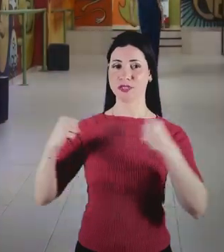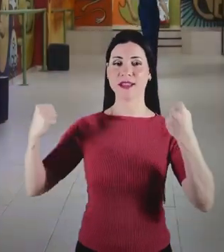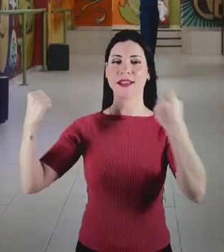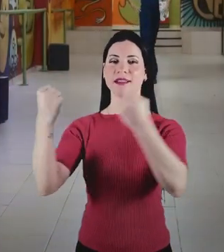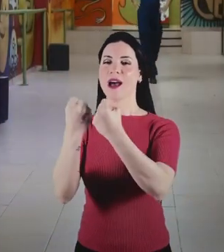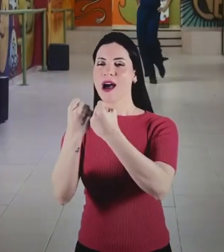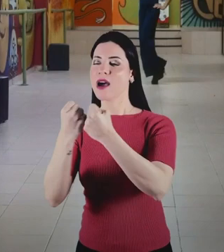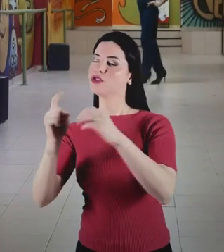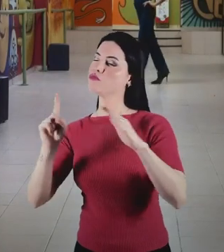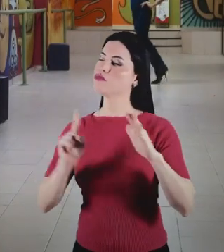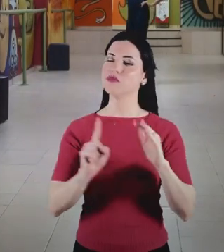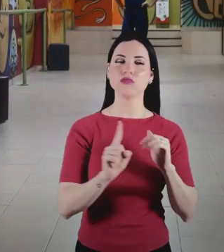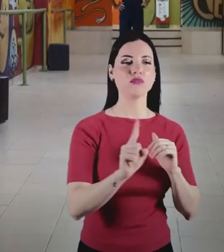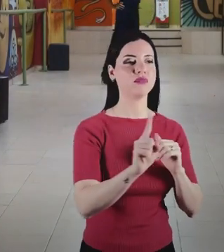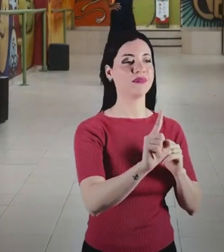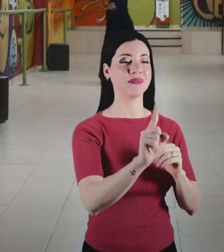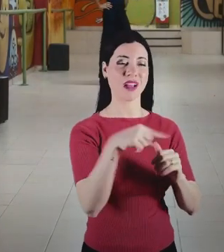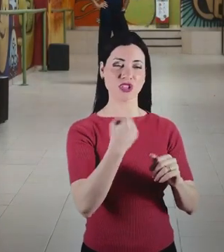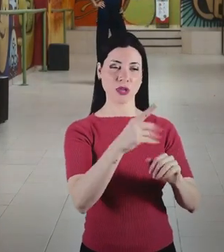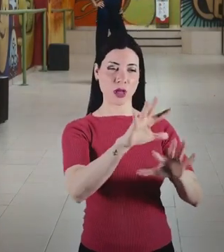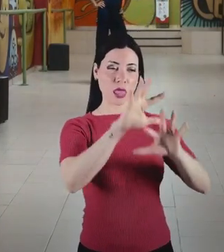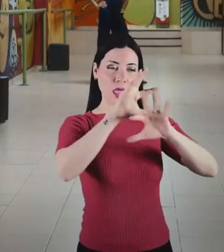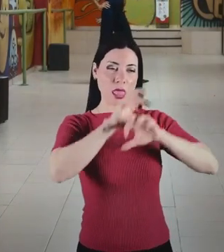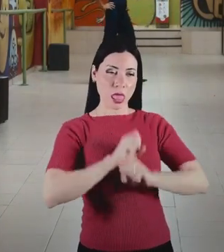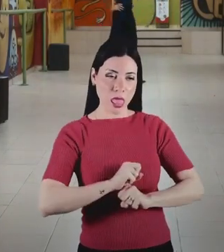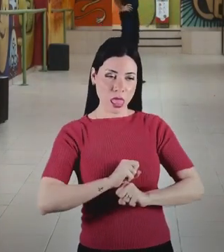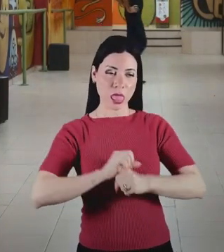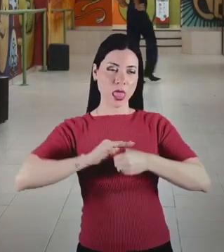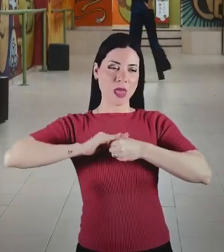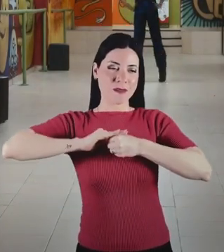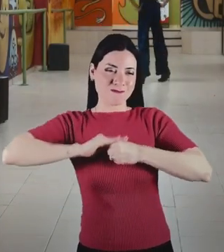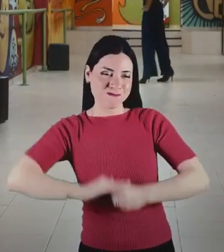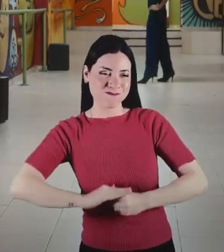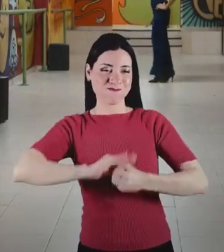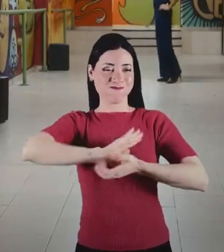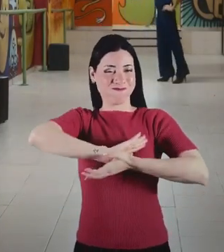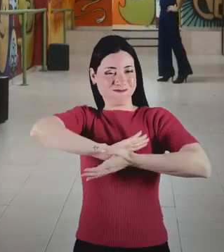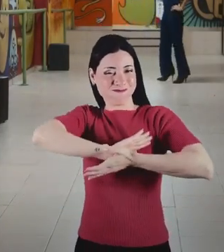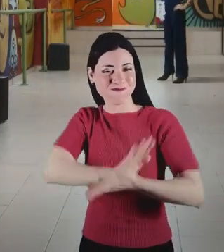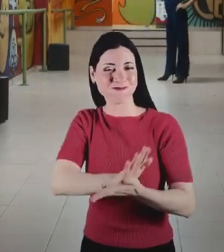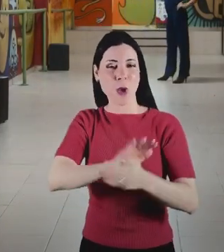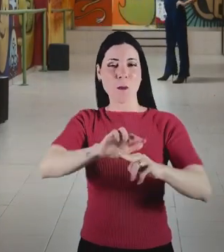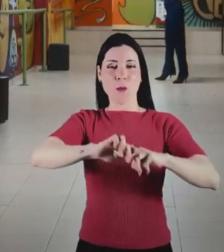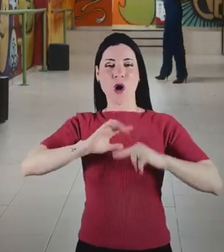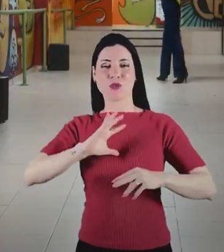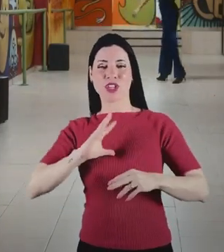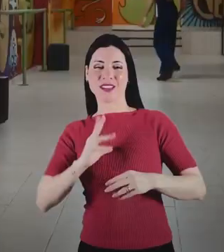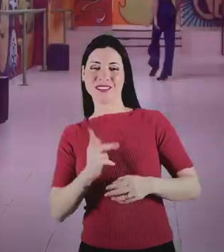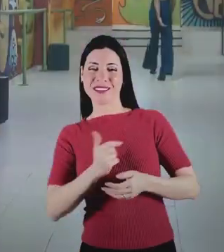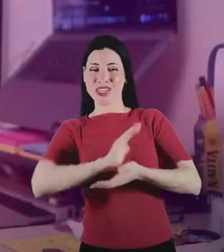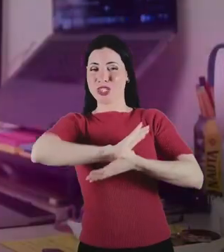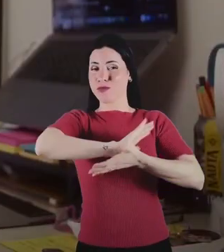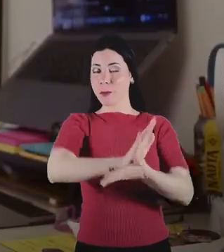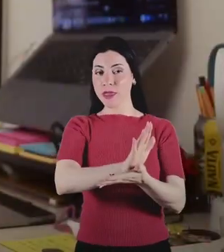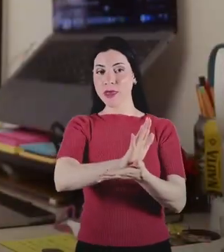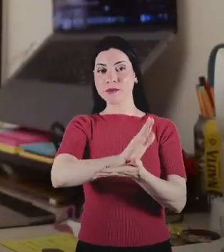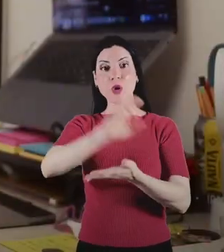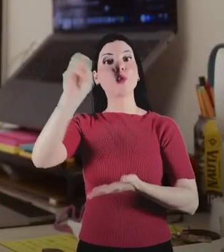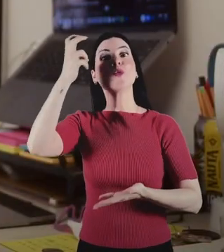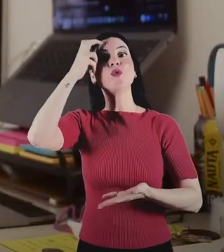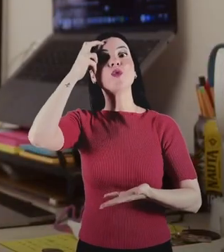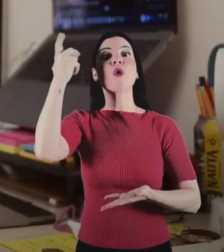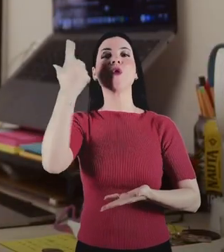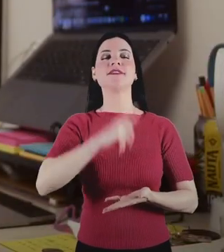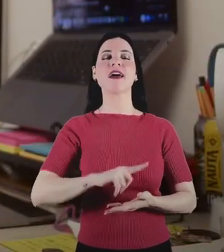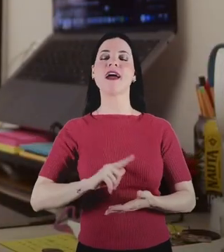muitas vezes na sociedade a gente acaba por reprimir muitas coisas nossas por questões estruturais, por questões de preconceito, transfobia. E na cultura é o espaço